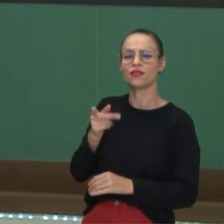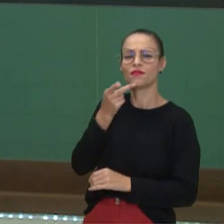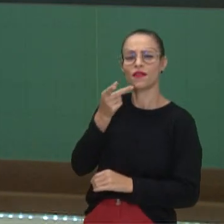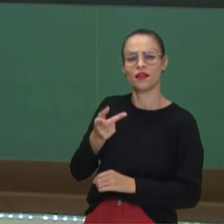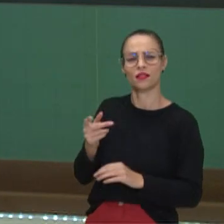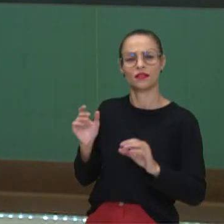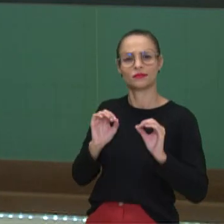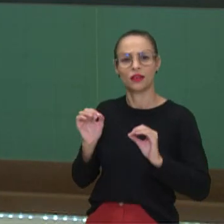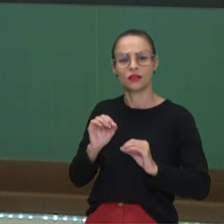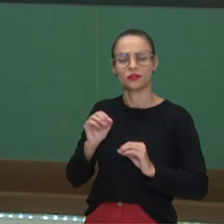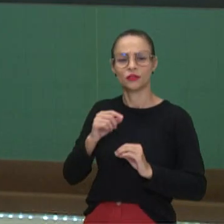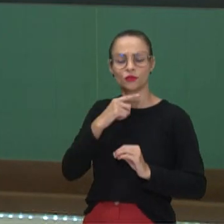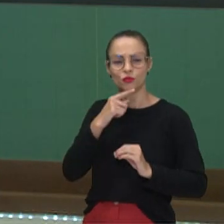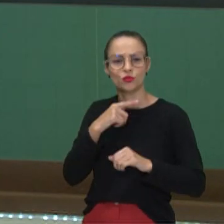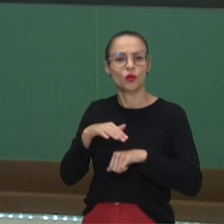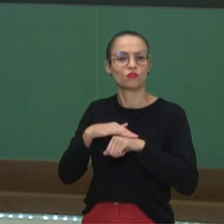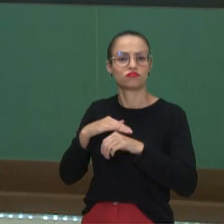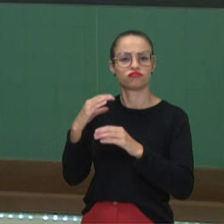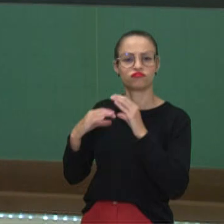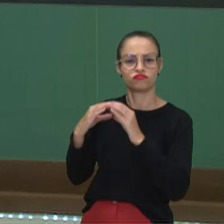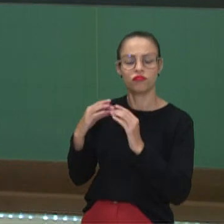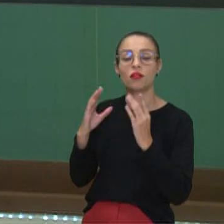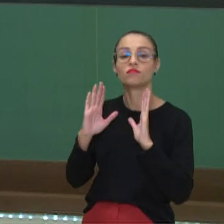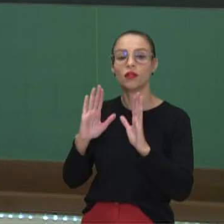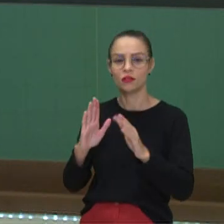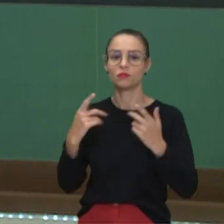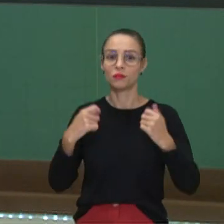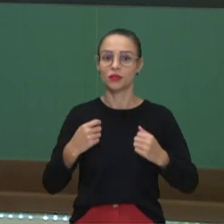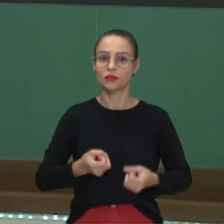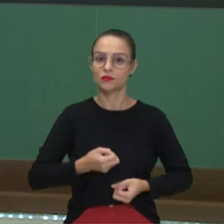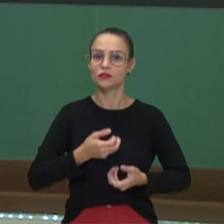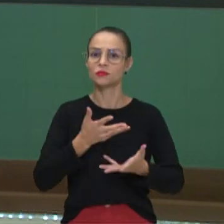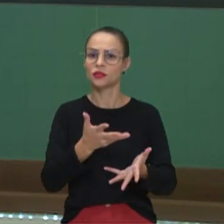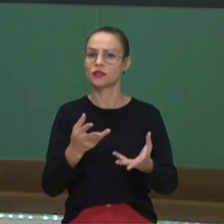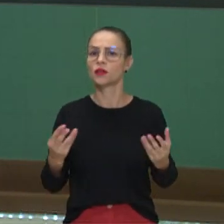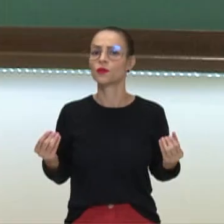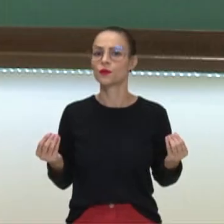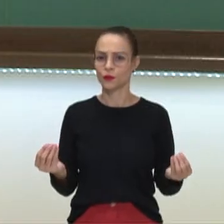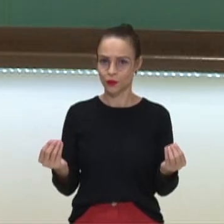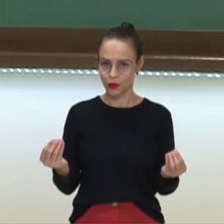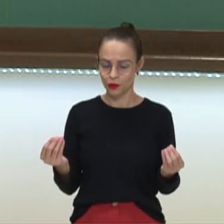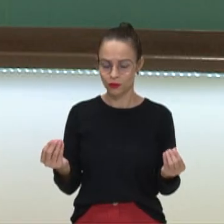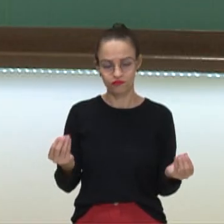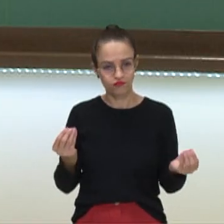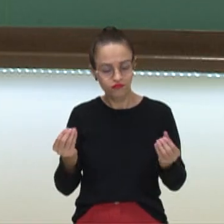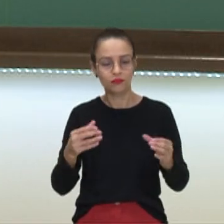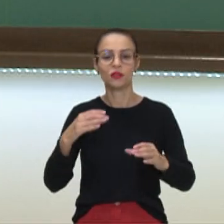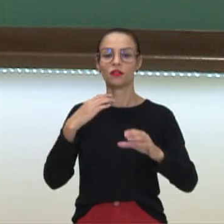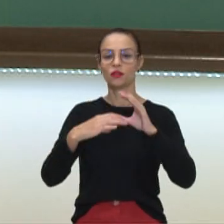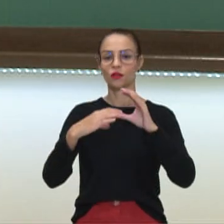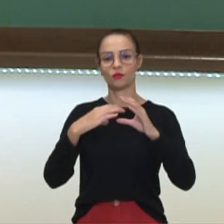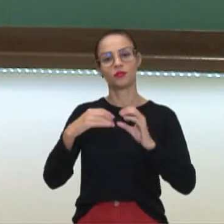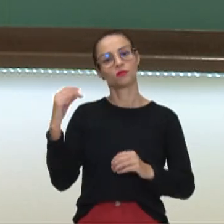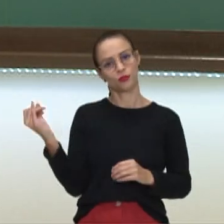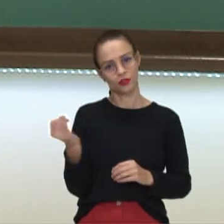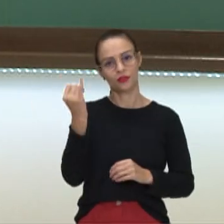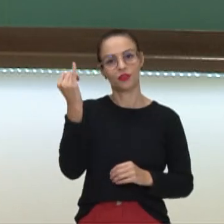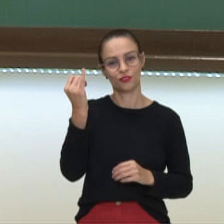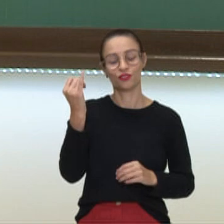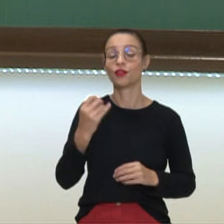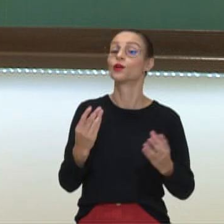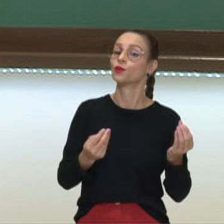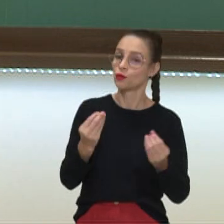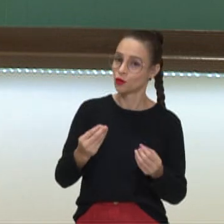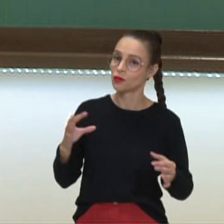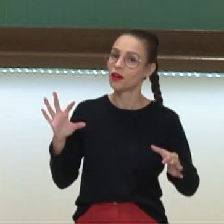de conseguirmos conversar através do diálogo, a gente precisava se expressar, né? Então, a comunicação é muito importante e ela era